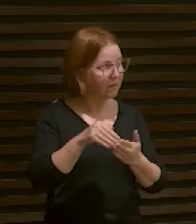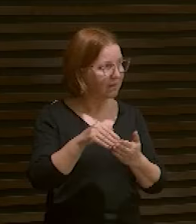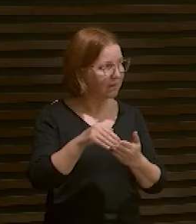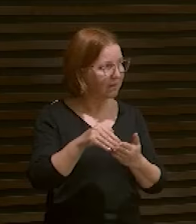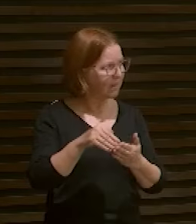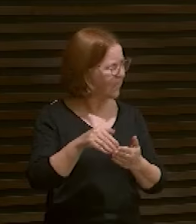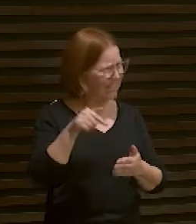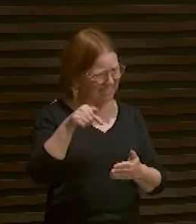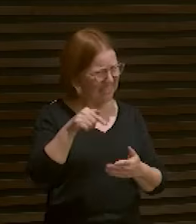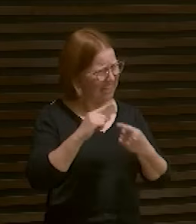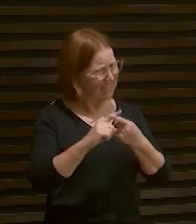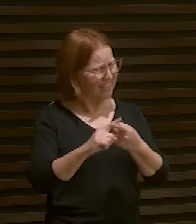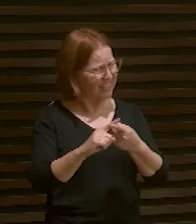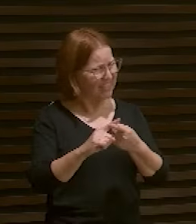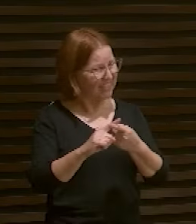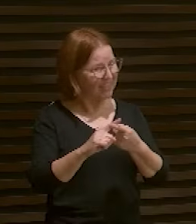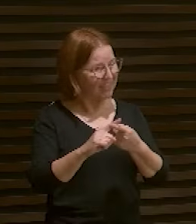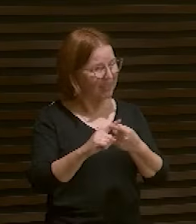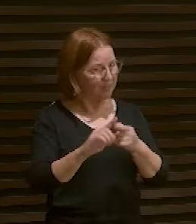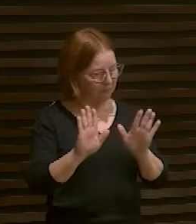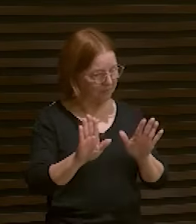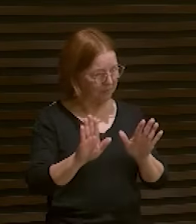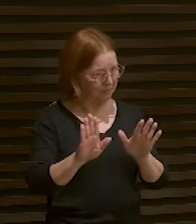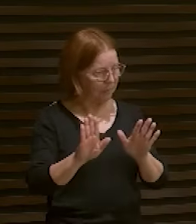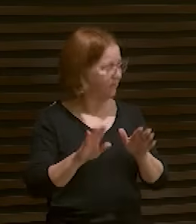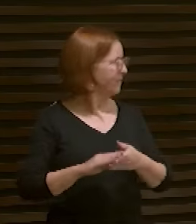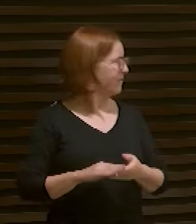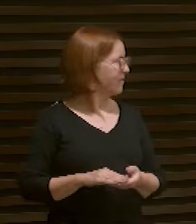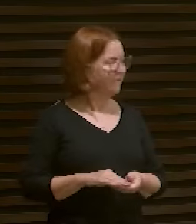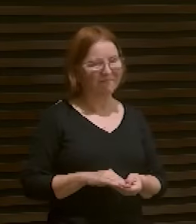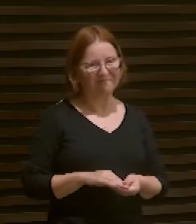7 vezes? Olha,